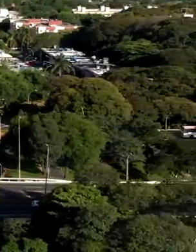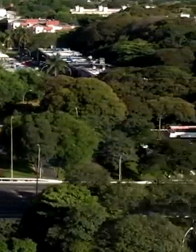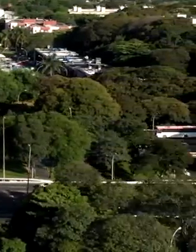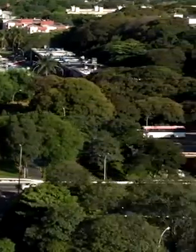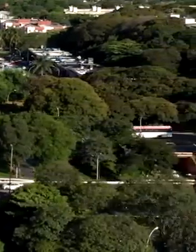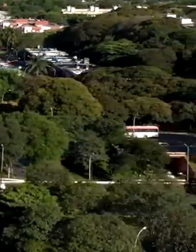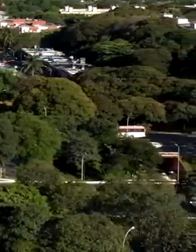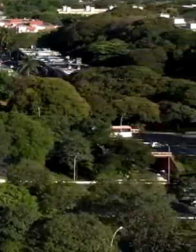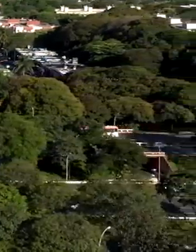Transcrição Legendas Pedro Negri